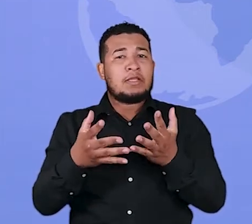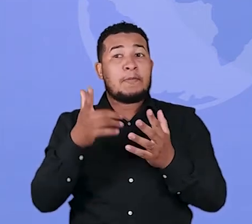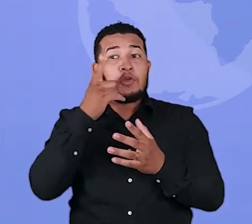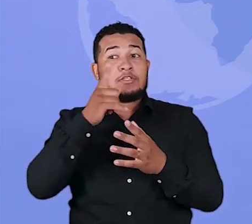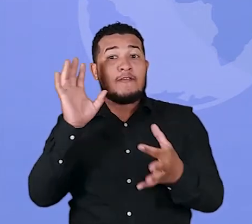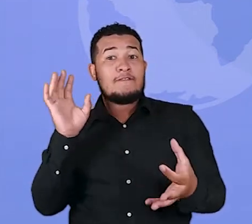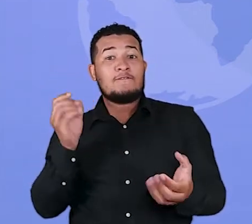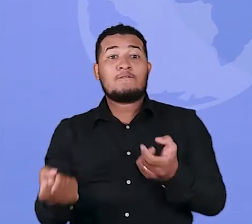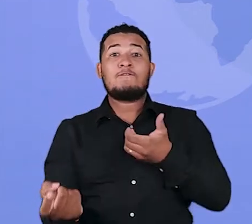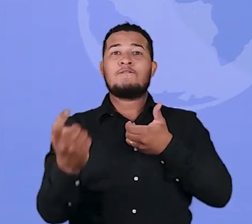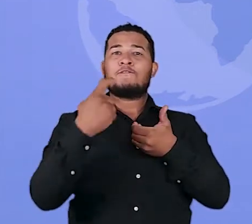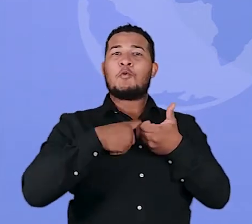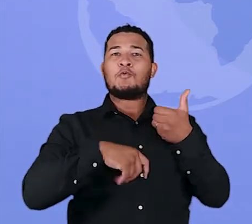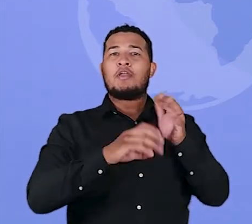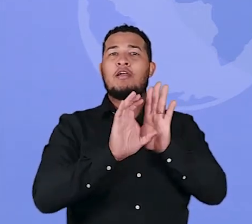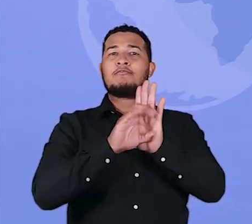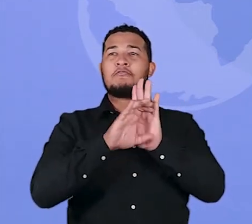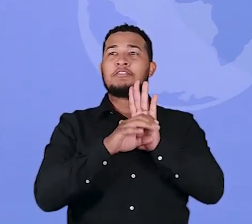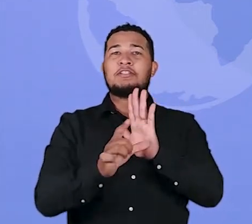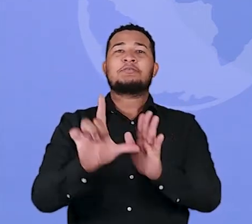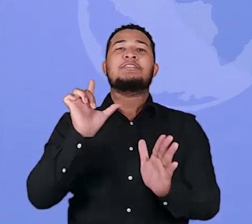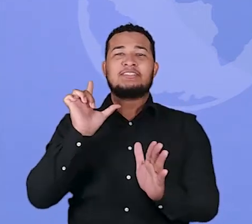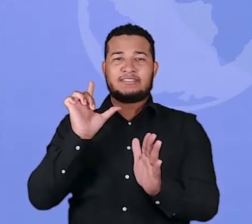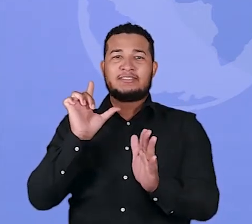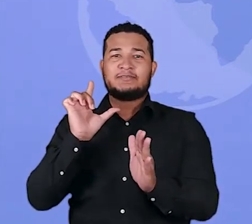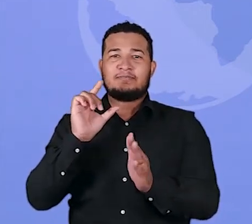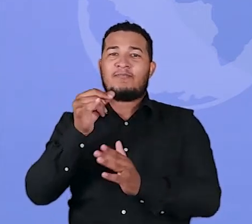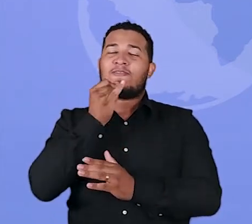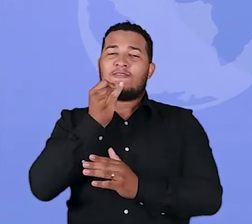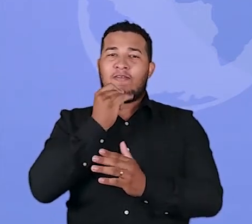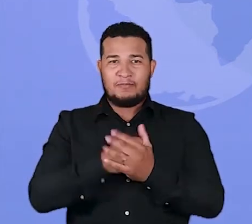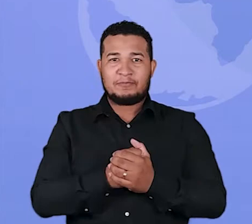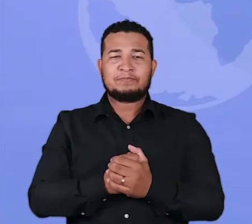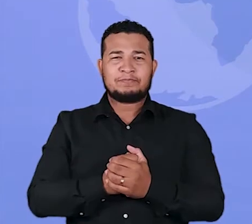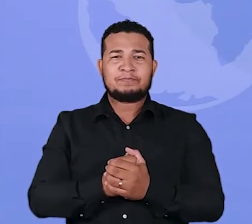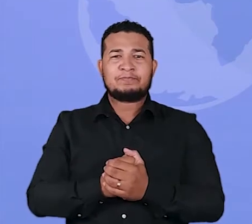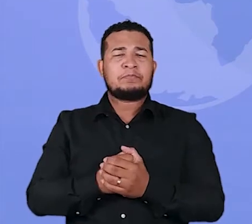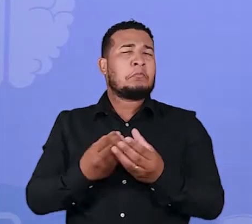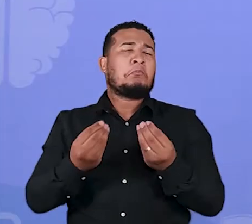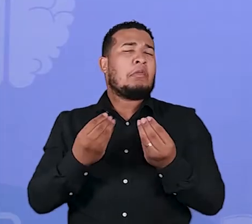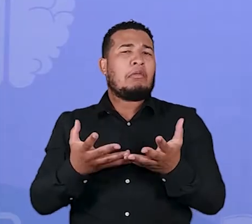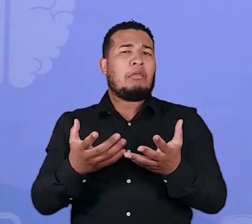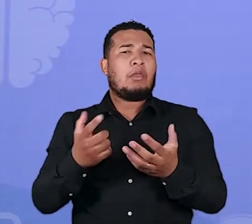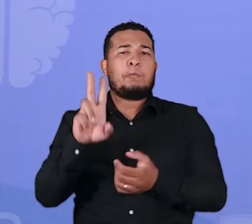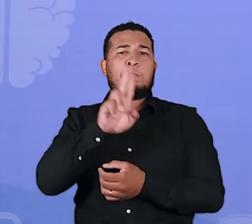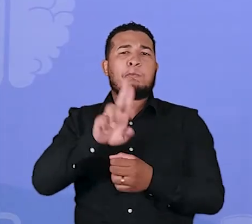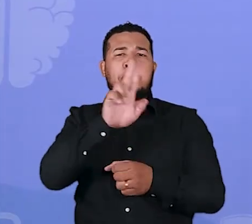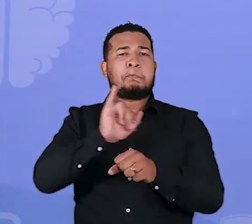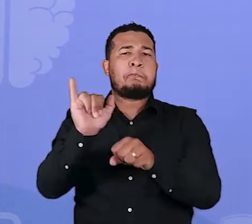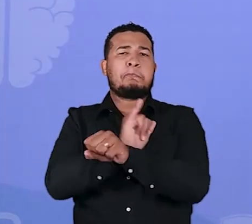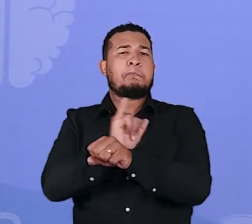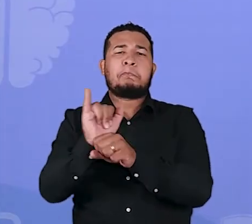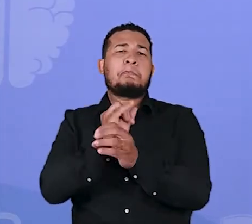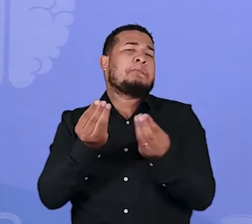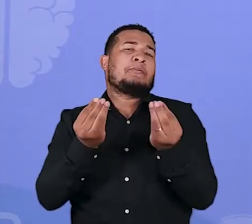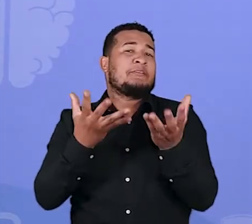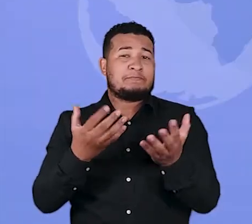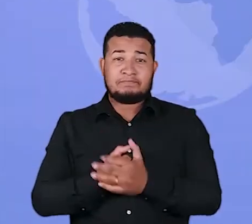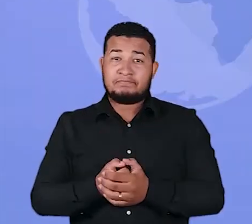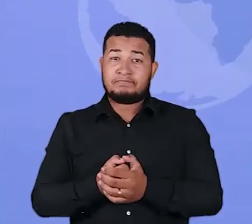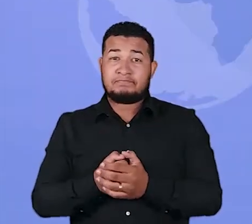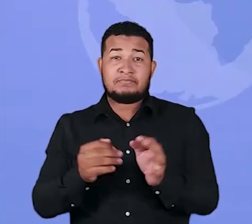para poder retomar algo que foi dito anteriormente, certo? Para que eu vou utilizar